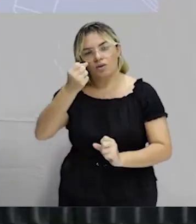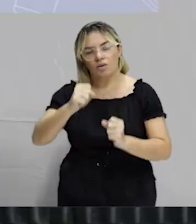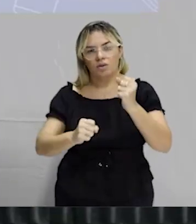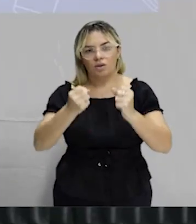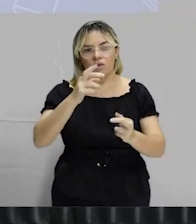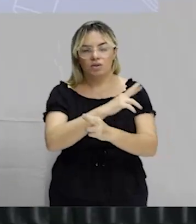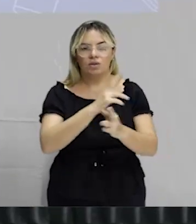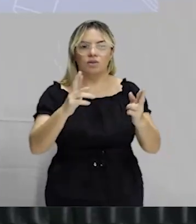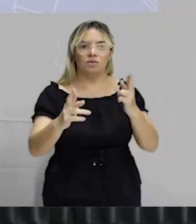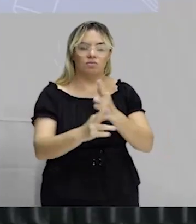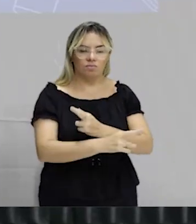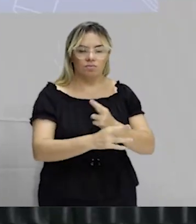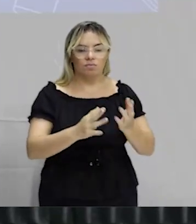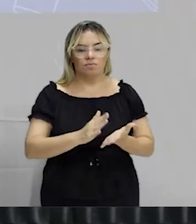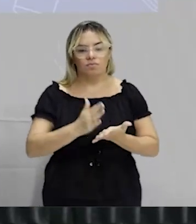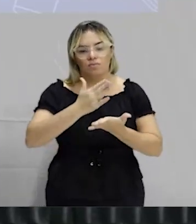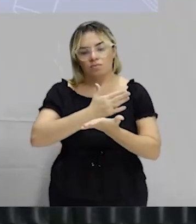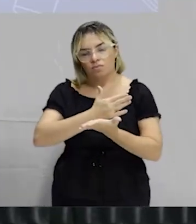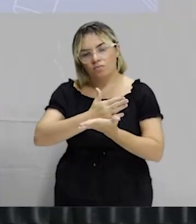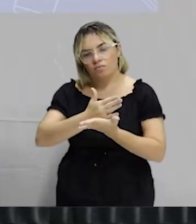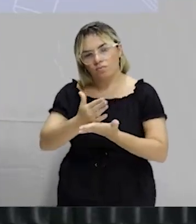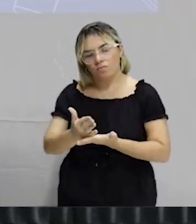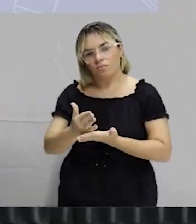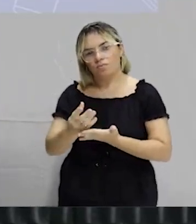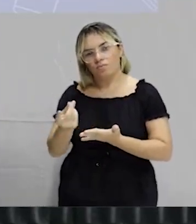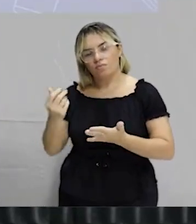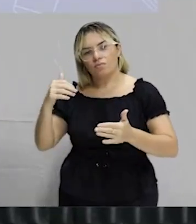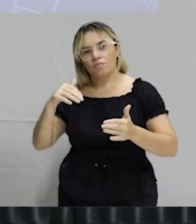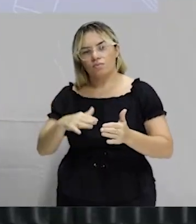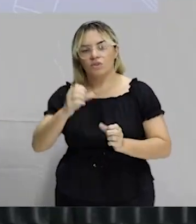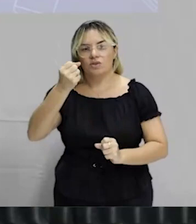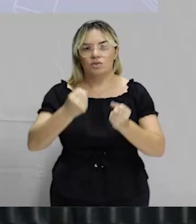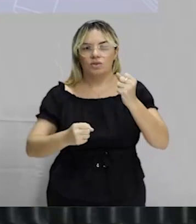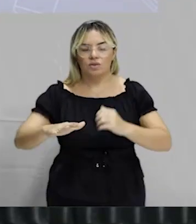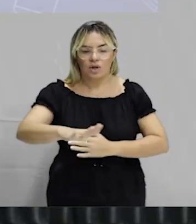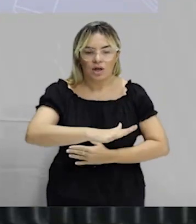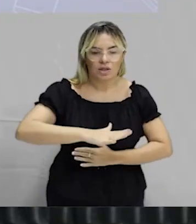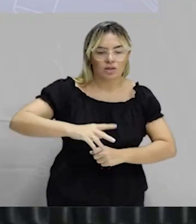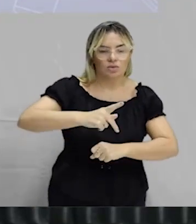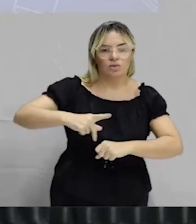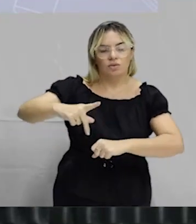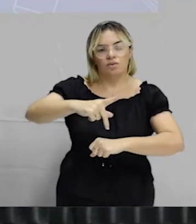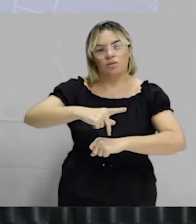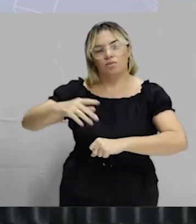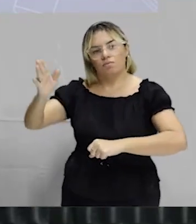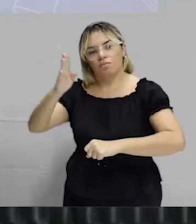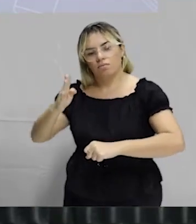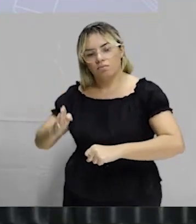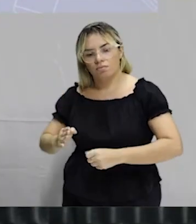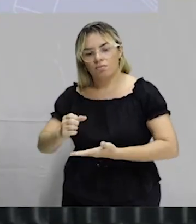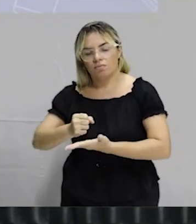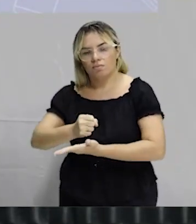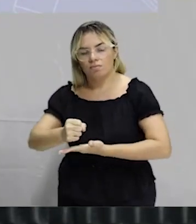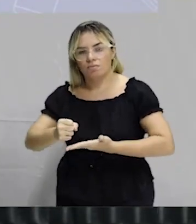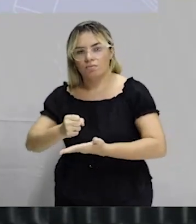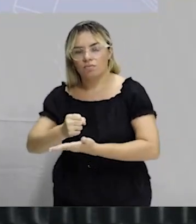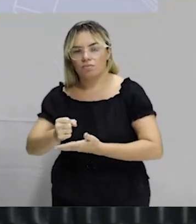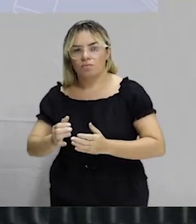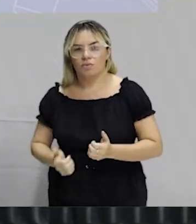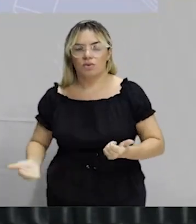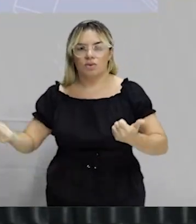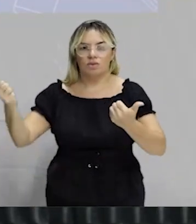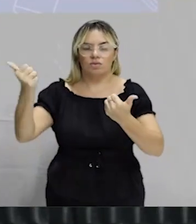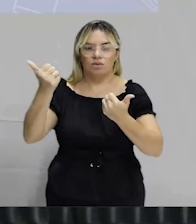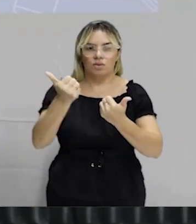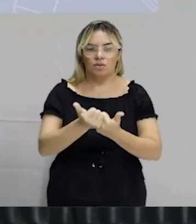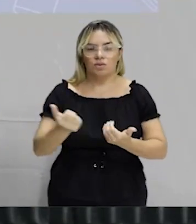industrial. Iniciar, basicamente, a industrialização. Uma industrialização baseada na substituição dos